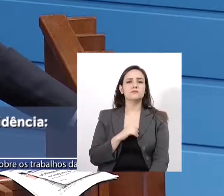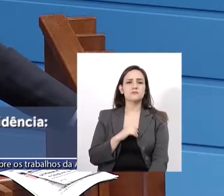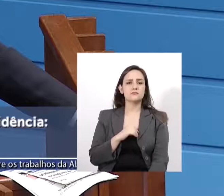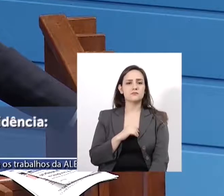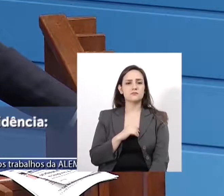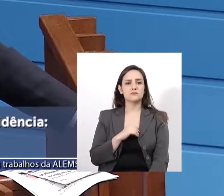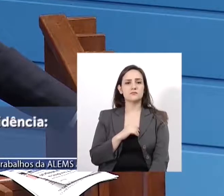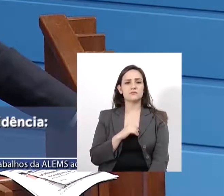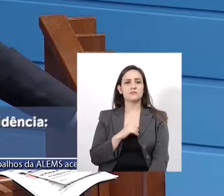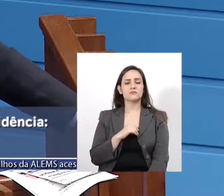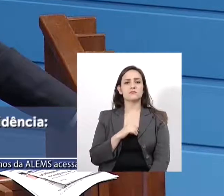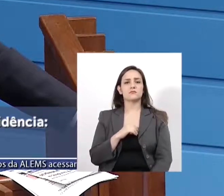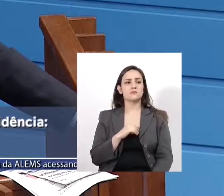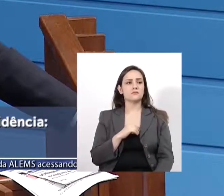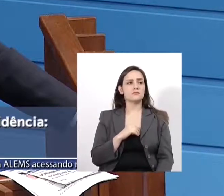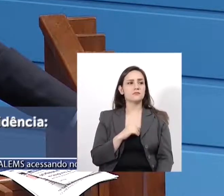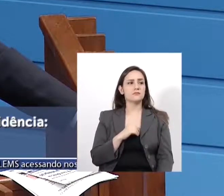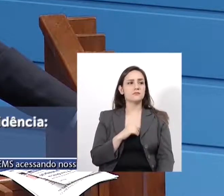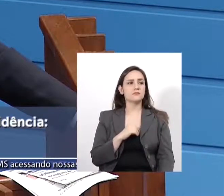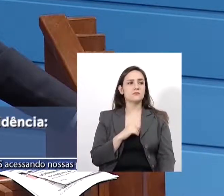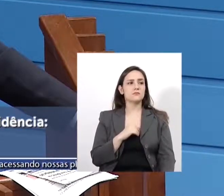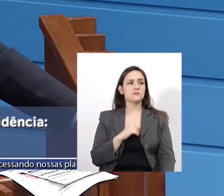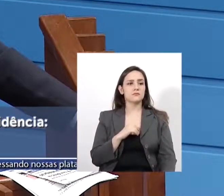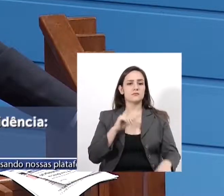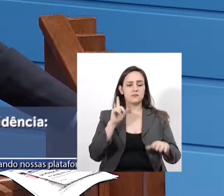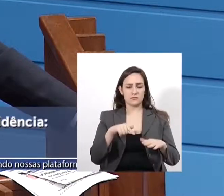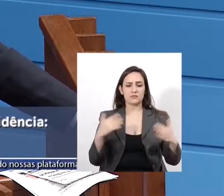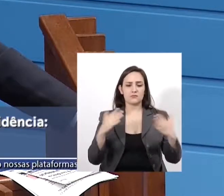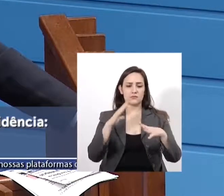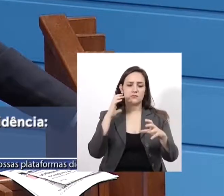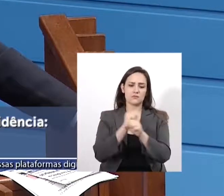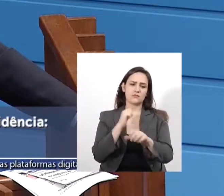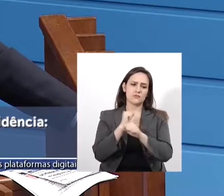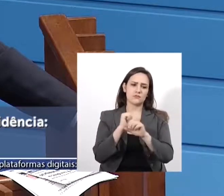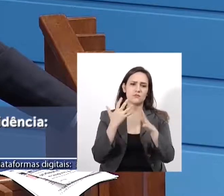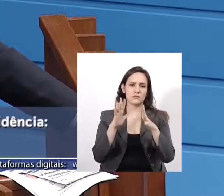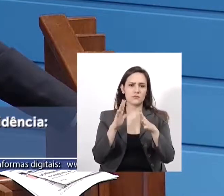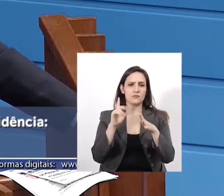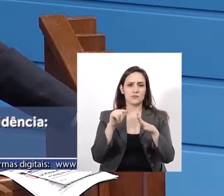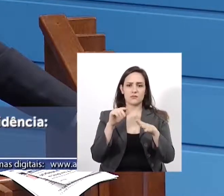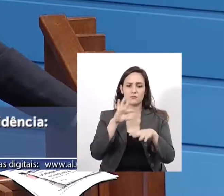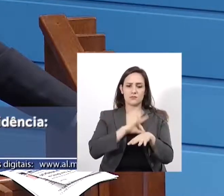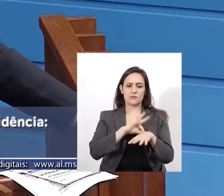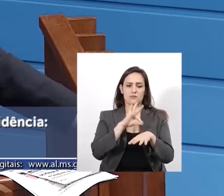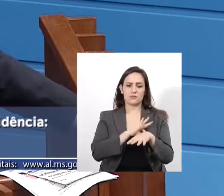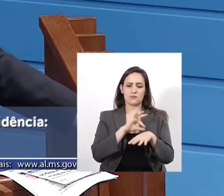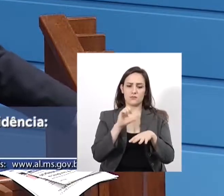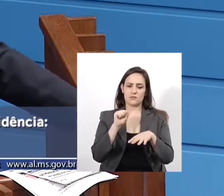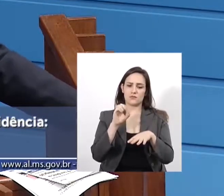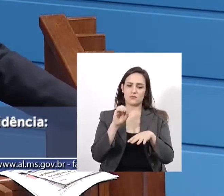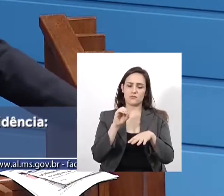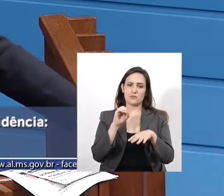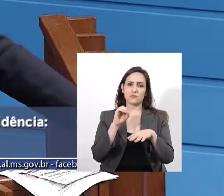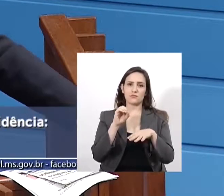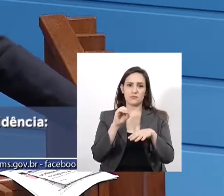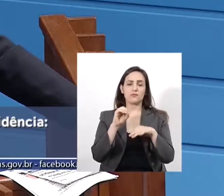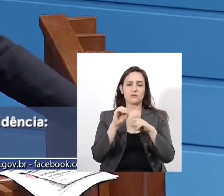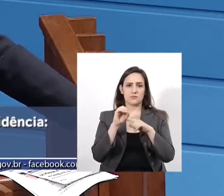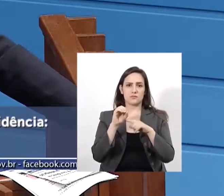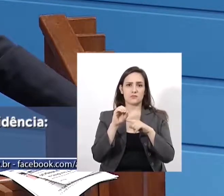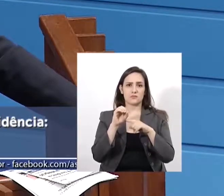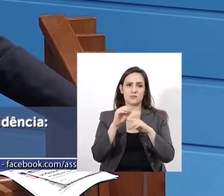da média dos salários, da média dos 80 maiores salários desde